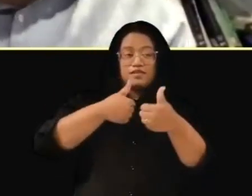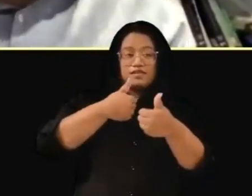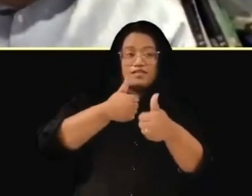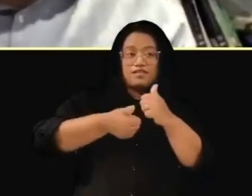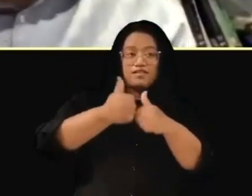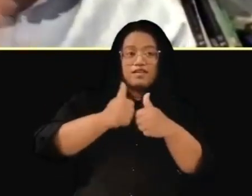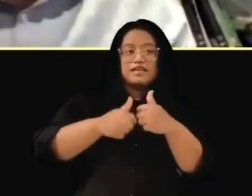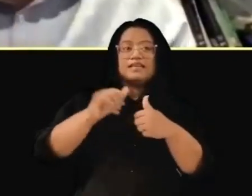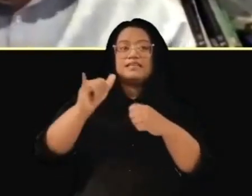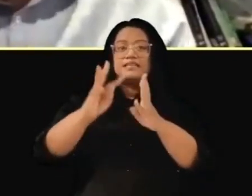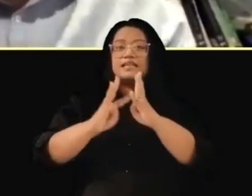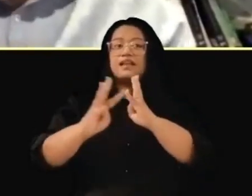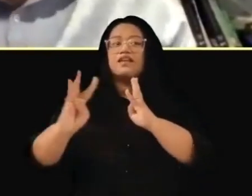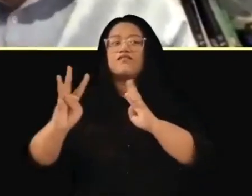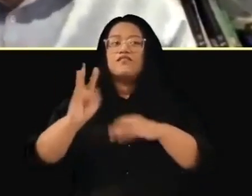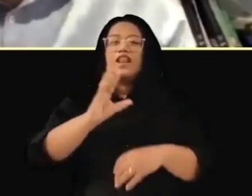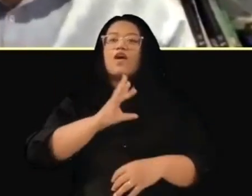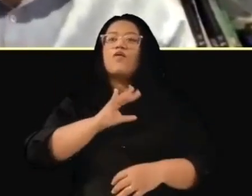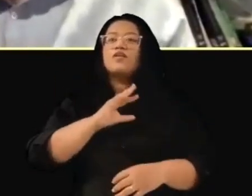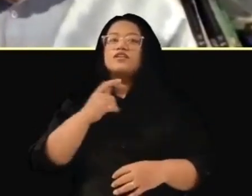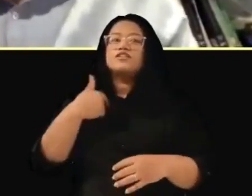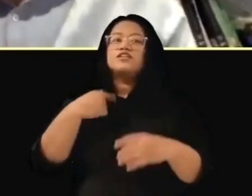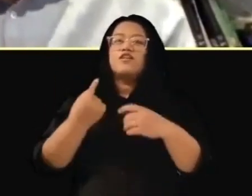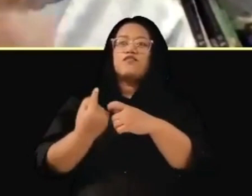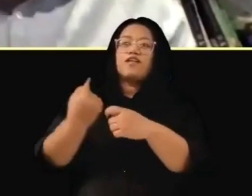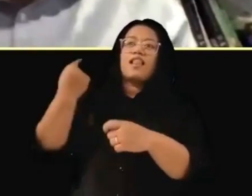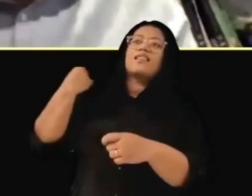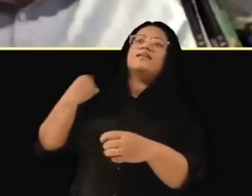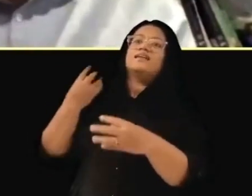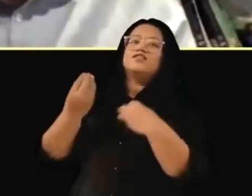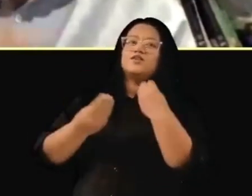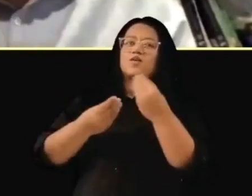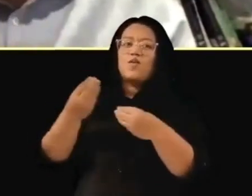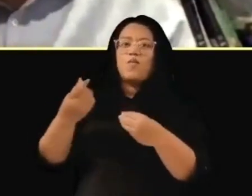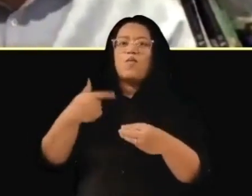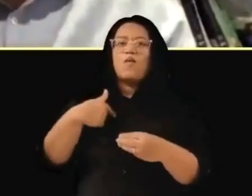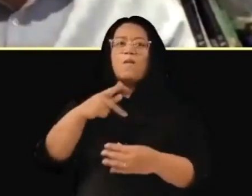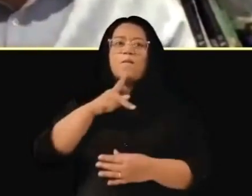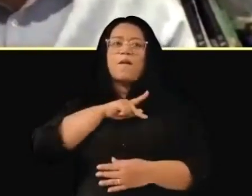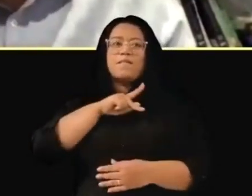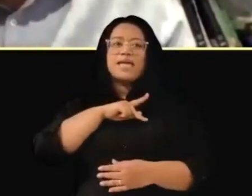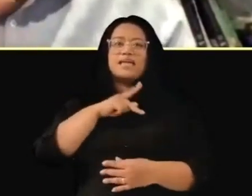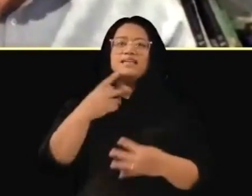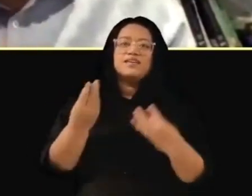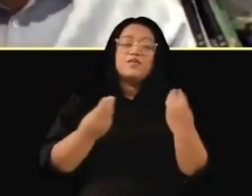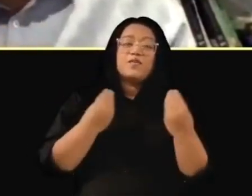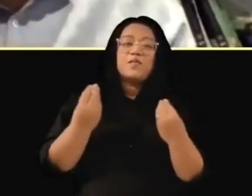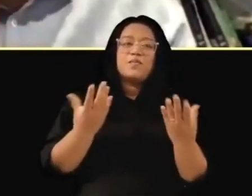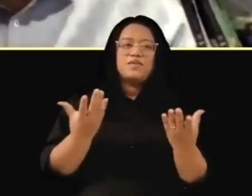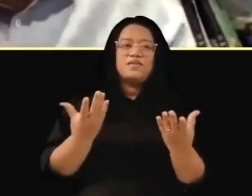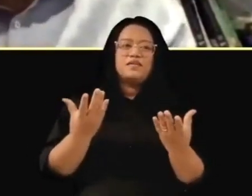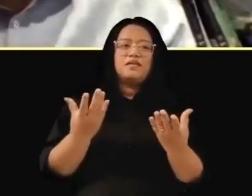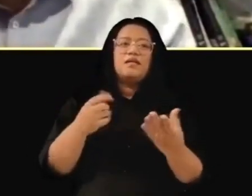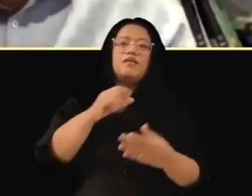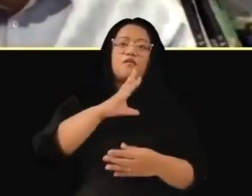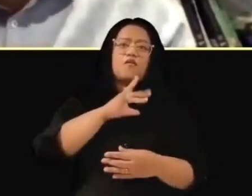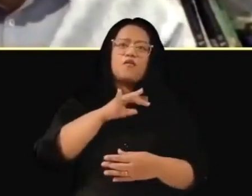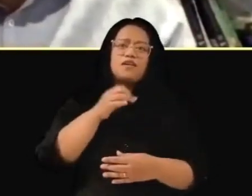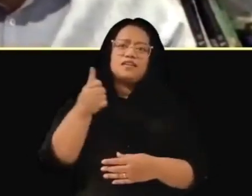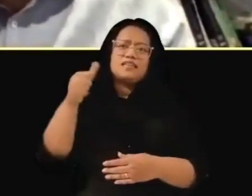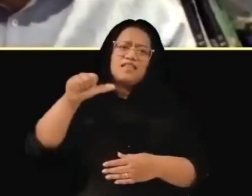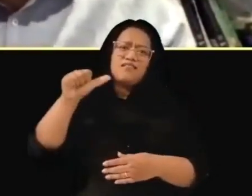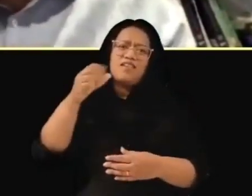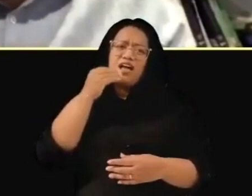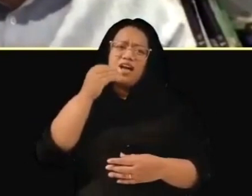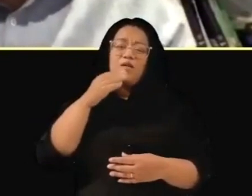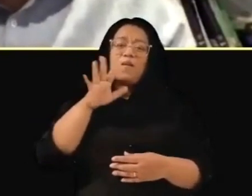fila é corintiano, eu vou ficar lá atrás, já pensou, né? Ou palmeirense, enfim, que agora está mais em voga, né? O Corinthians não está com muito poder, mas o Palmeiras está com muito poder. Falar, o